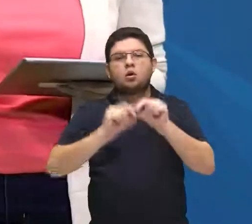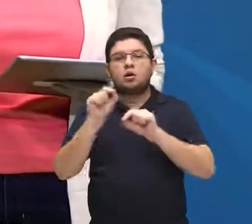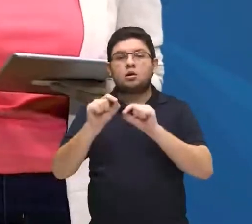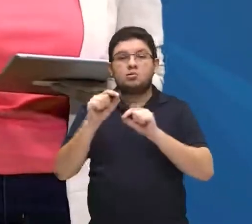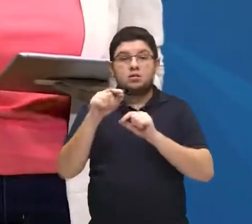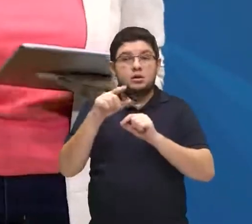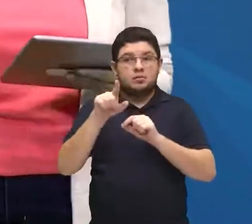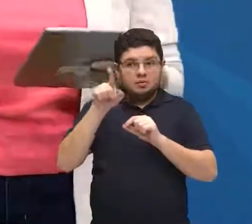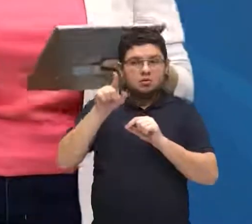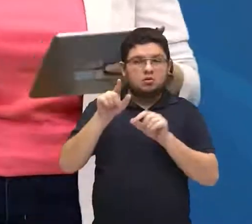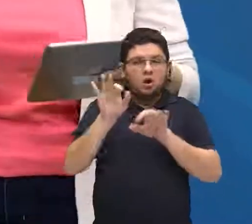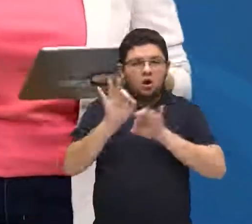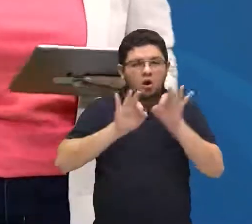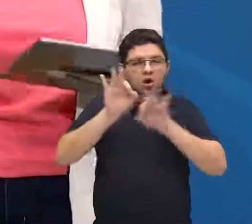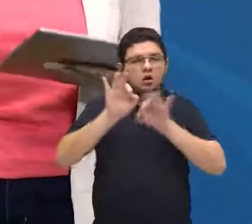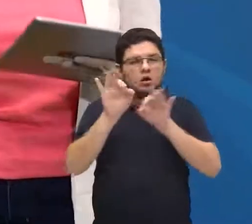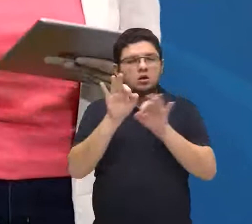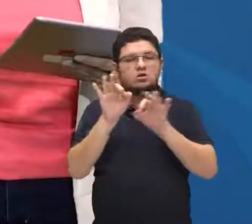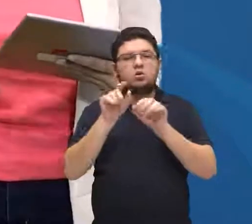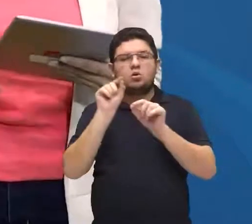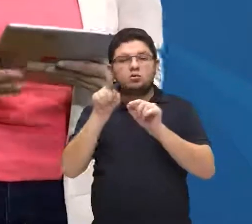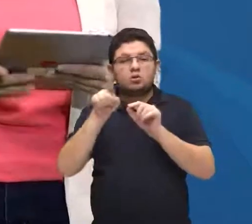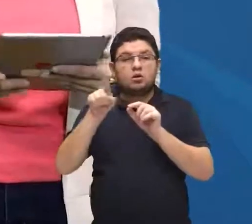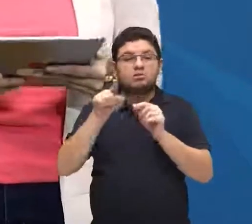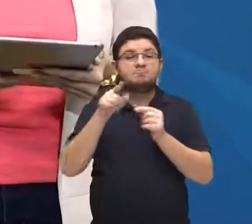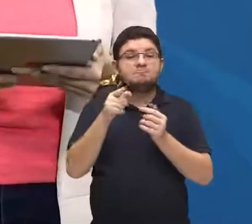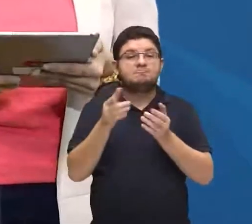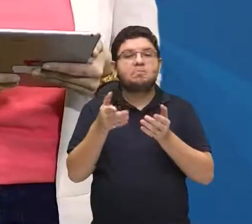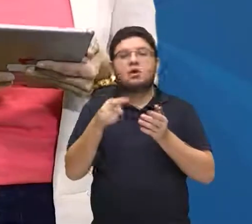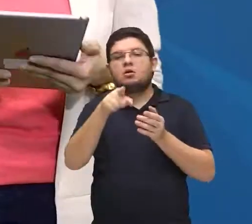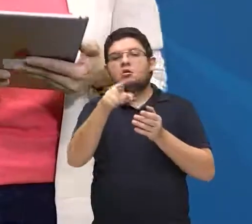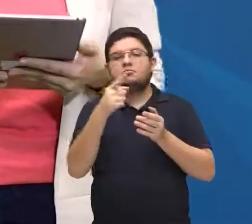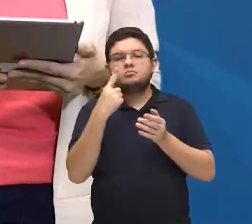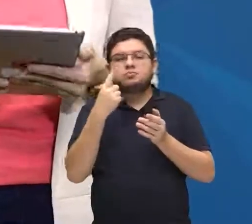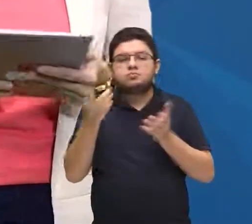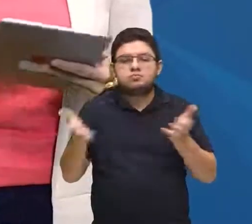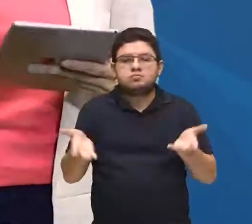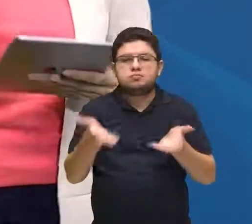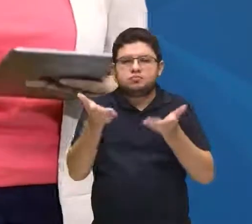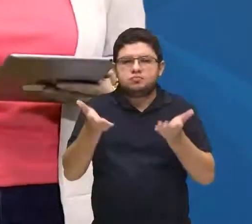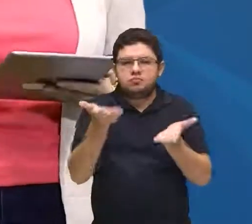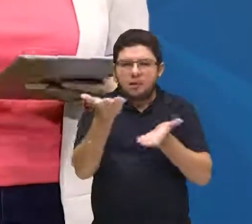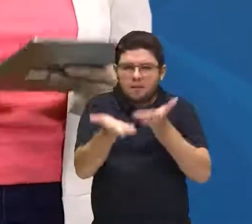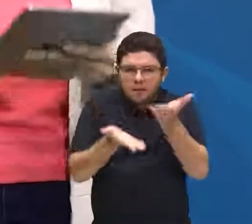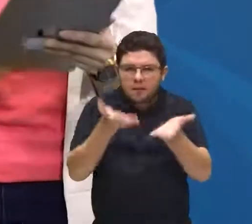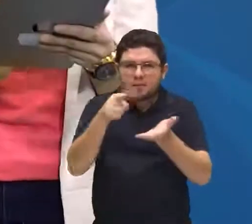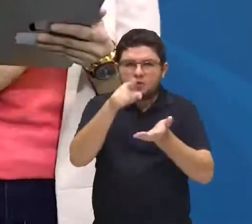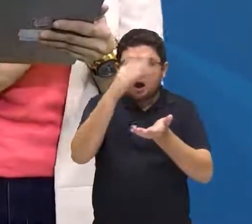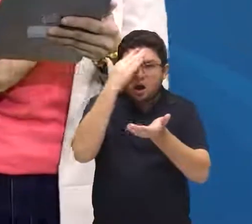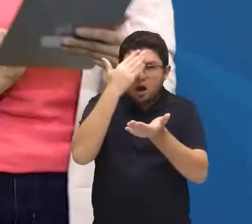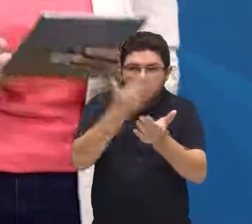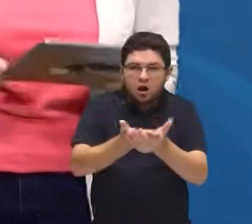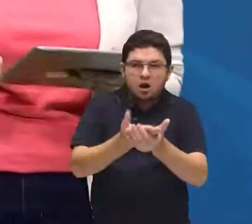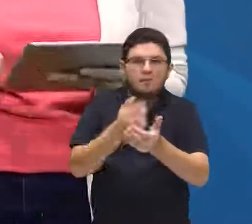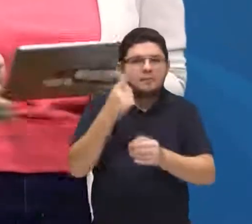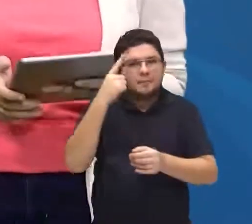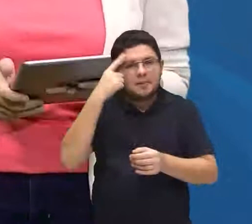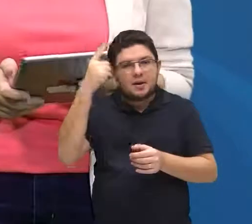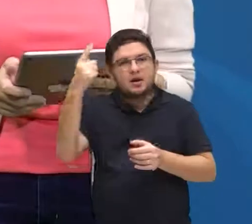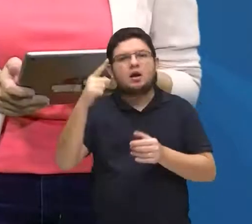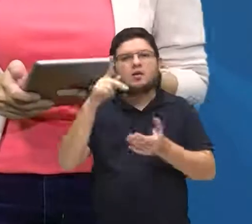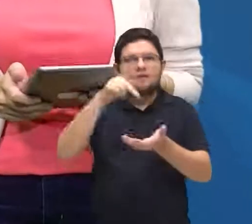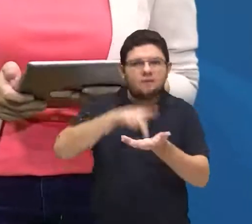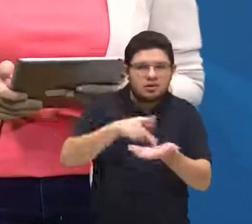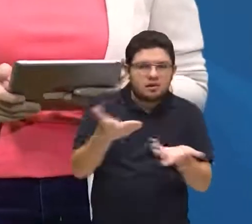foi fabricado, tentando lhe convencer de algo que poderia ser ou não verdade. Por isso é importante a gente sempre checar.